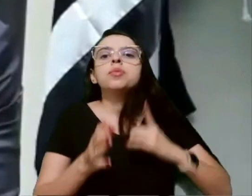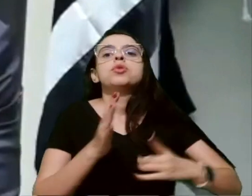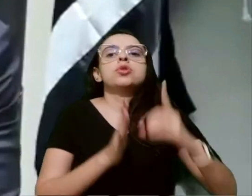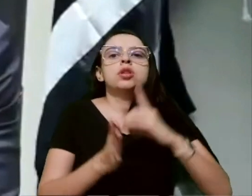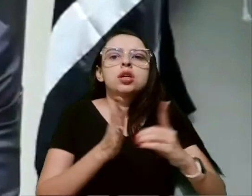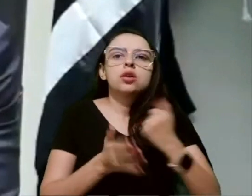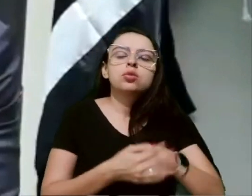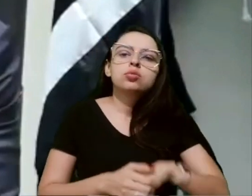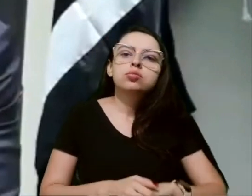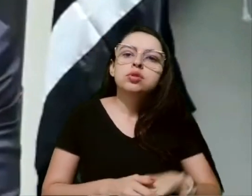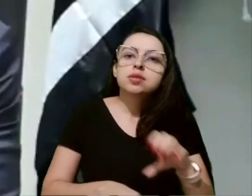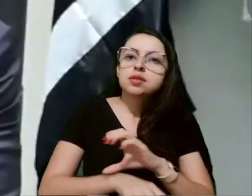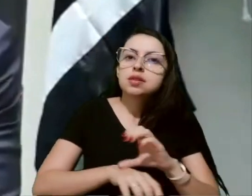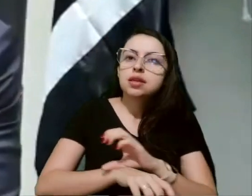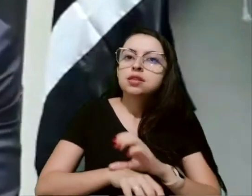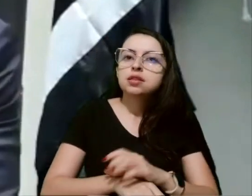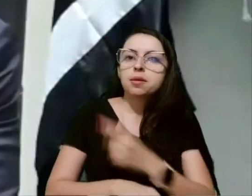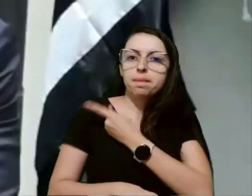ciência política,